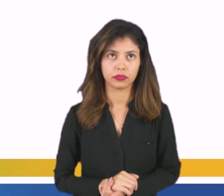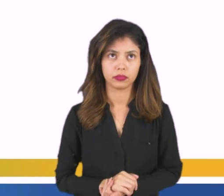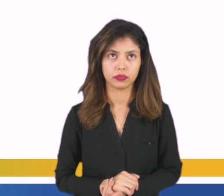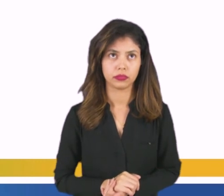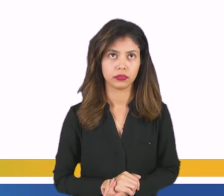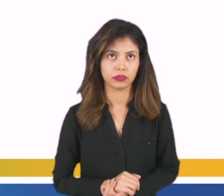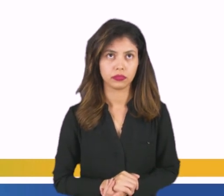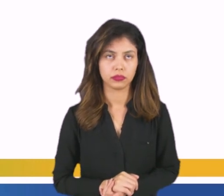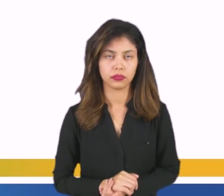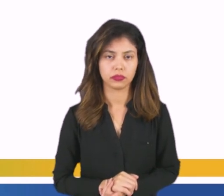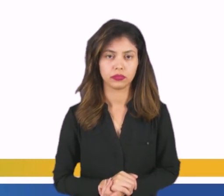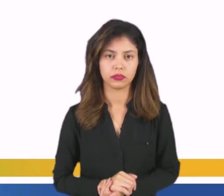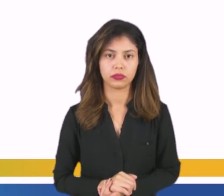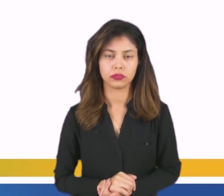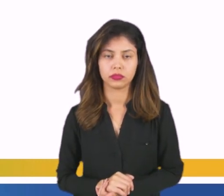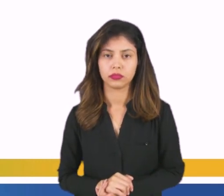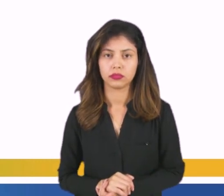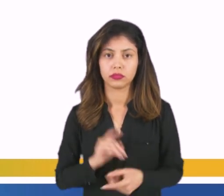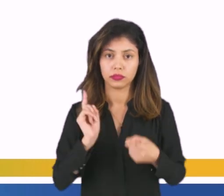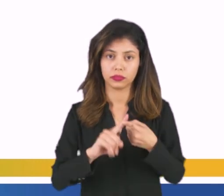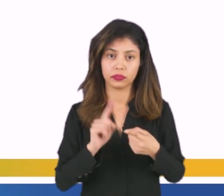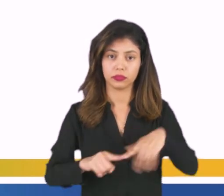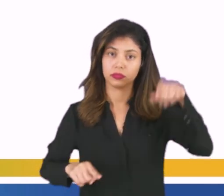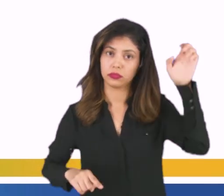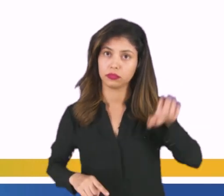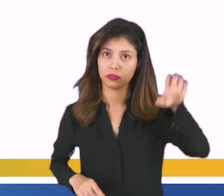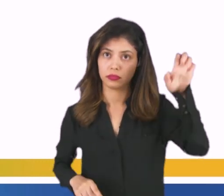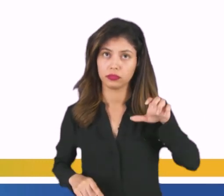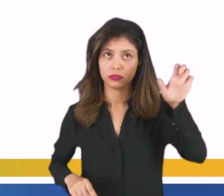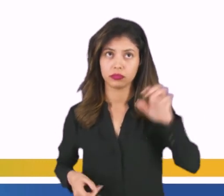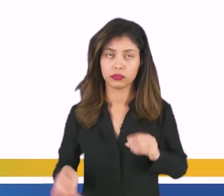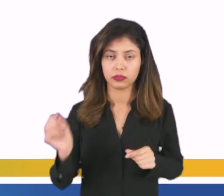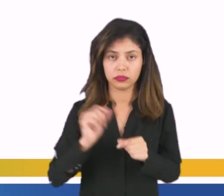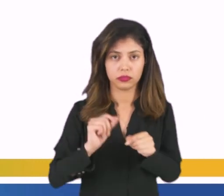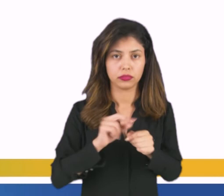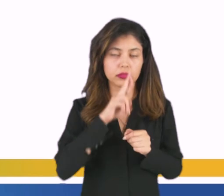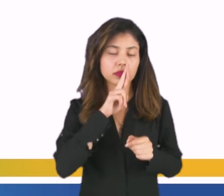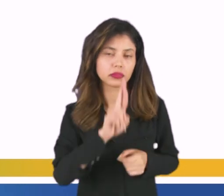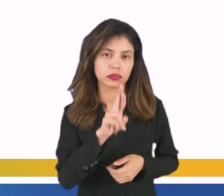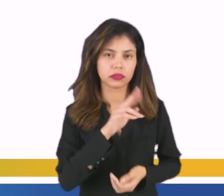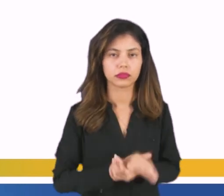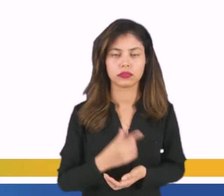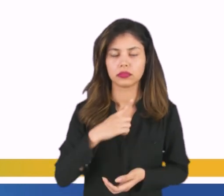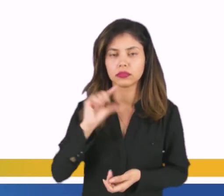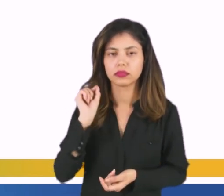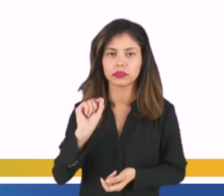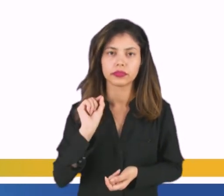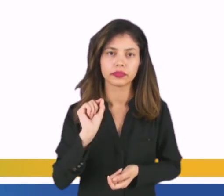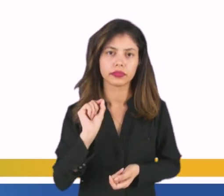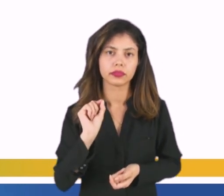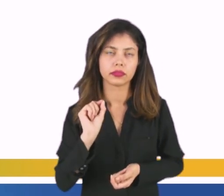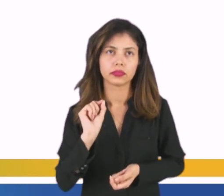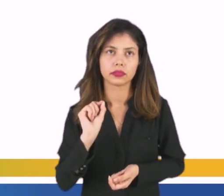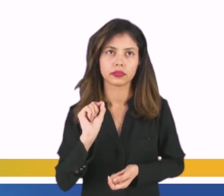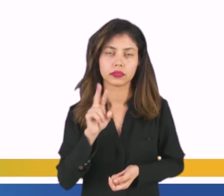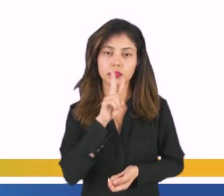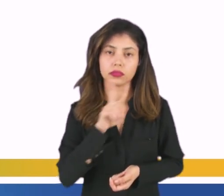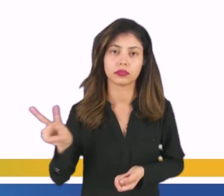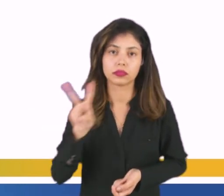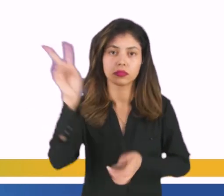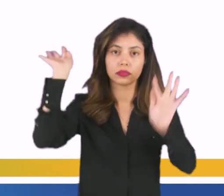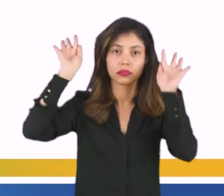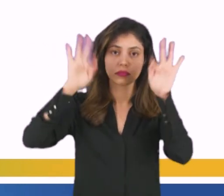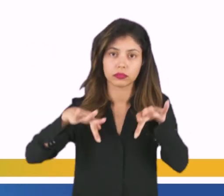para o lado do primeiro membro e fazendo as operações básicas, nós vamos ter aí um